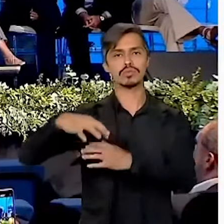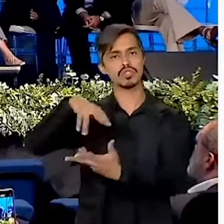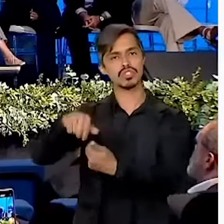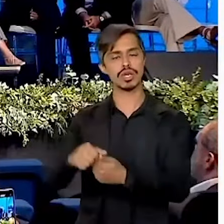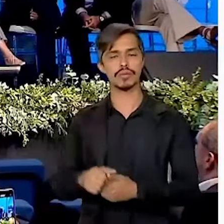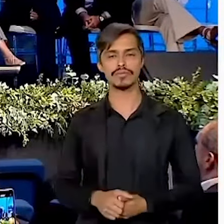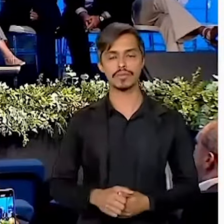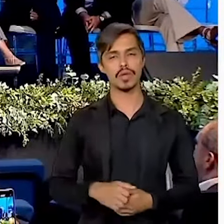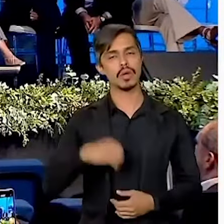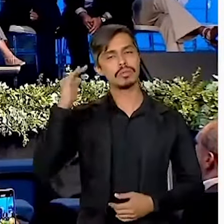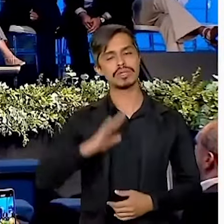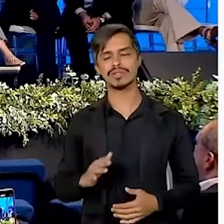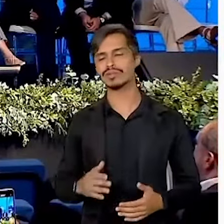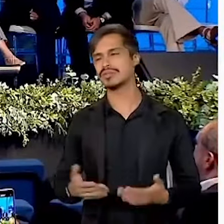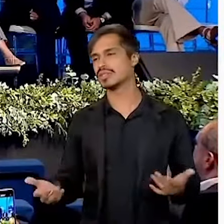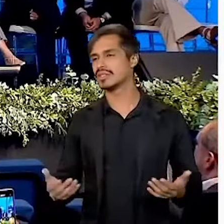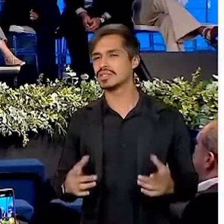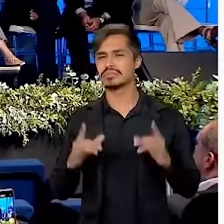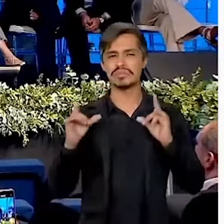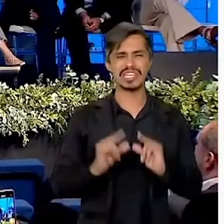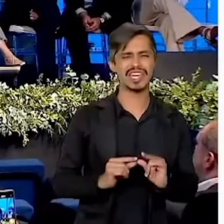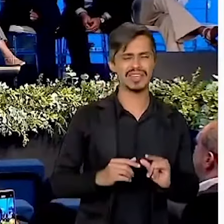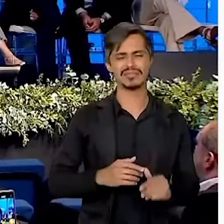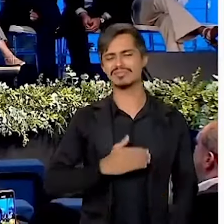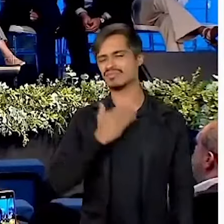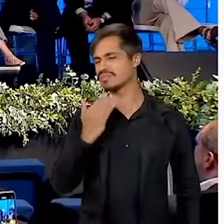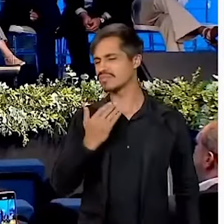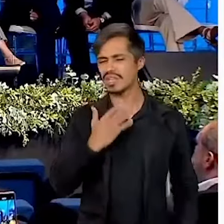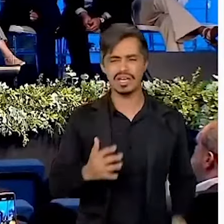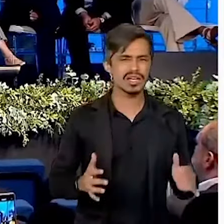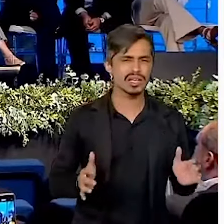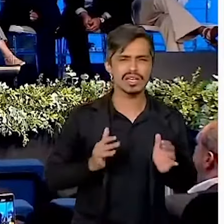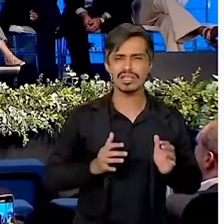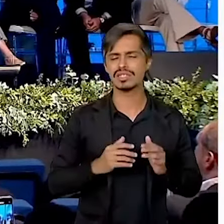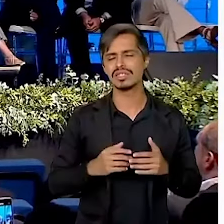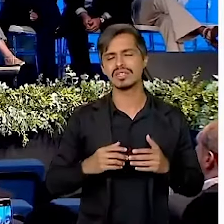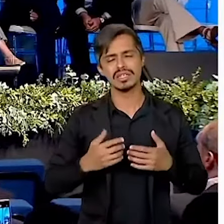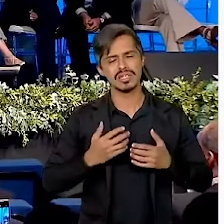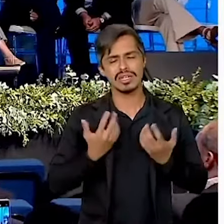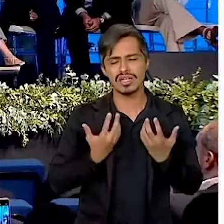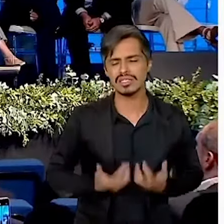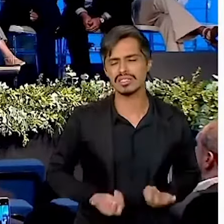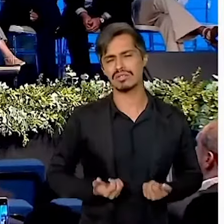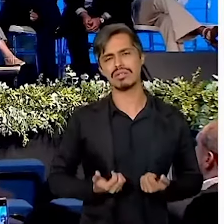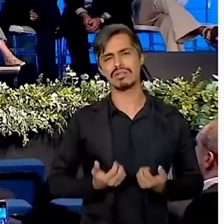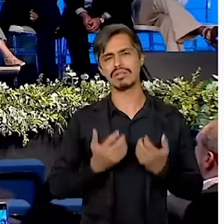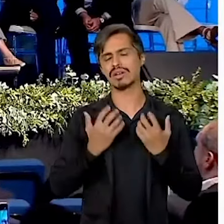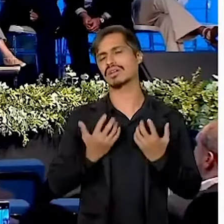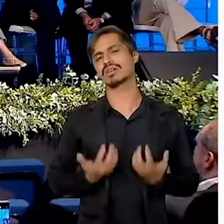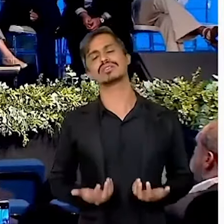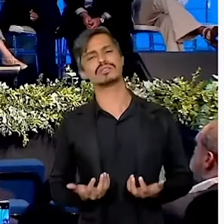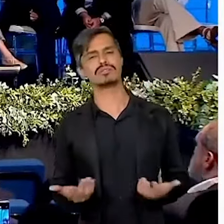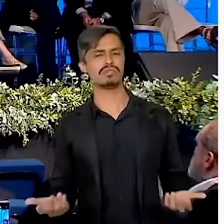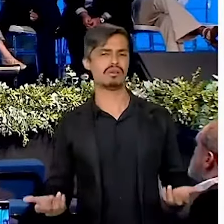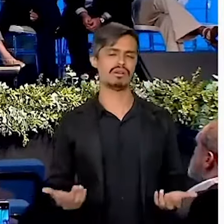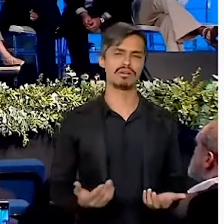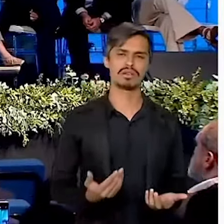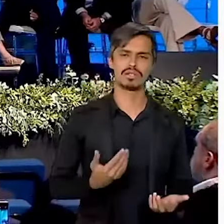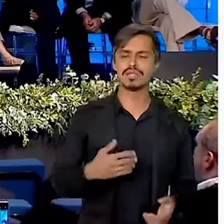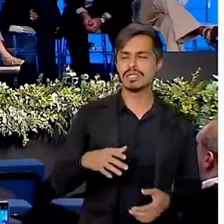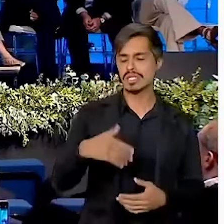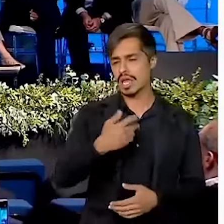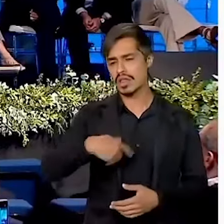O Brasil cansou de ser pequeno. O Brasil cansou de ser um país em via de desenvolvimento. O Brasil cansou em dizer que nós